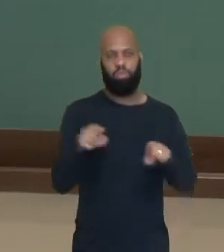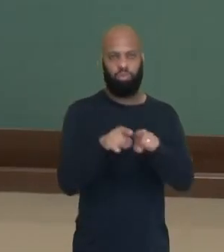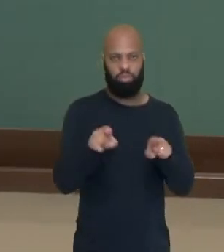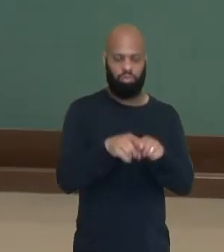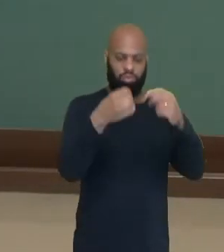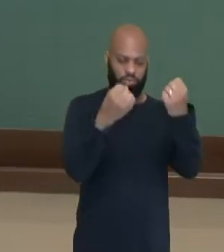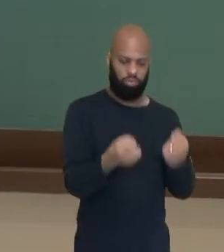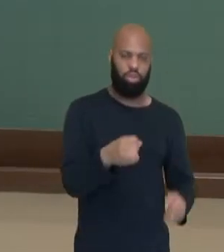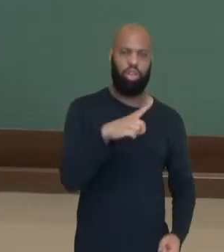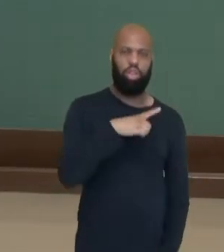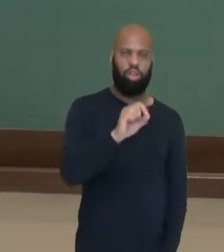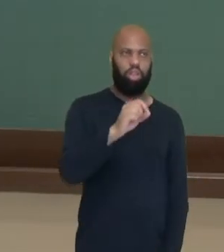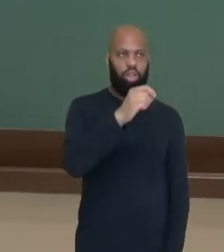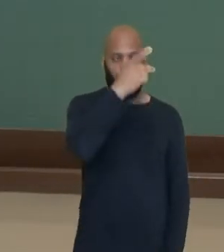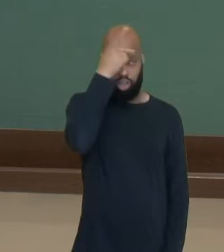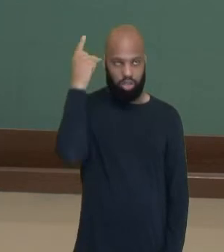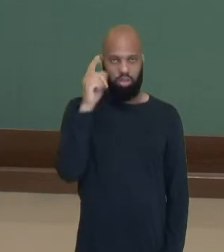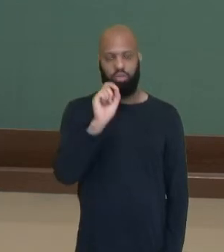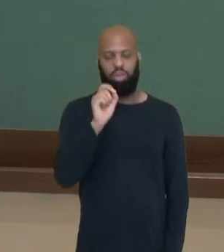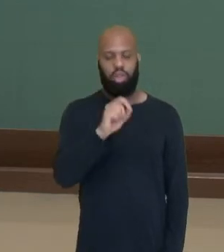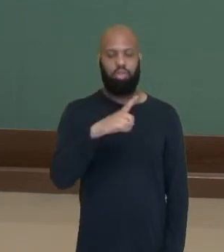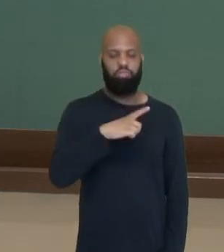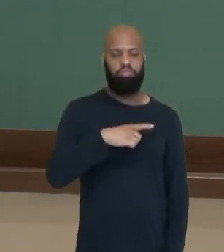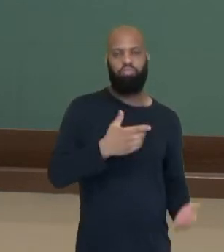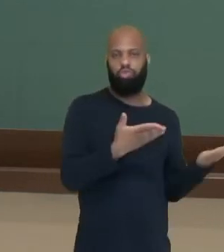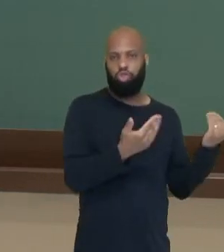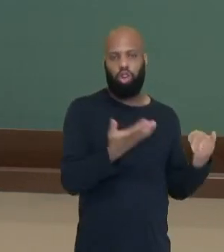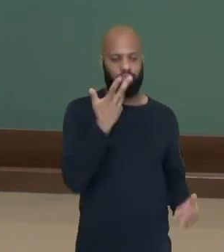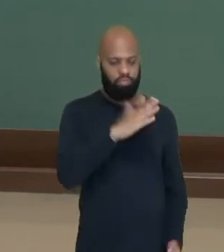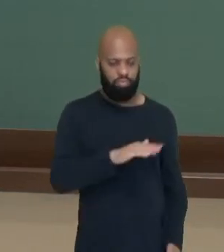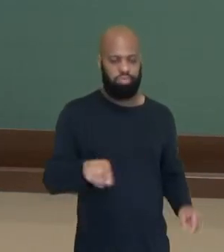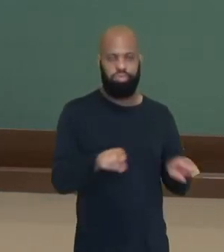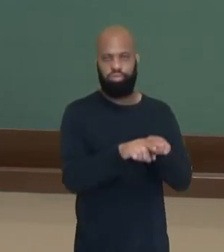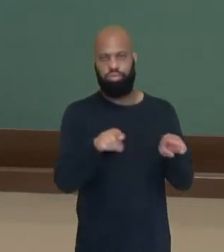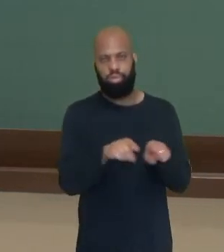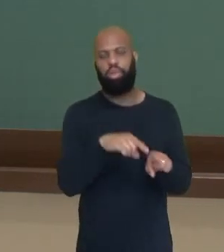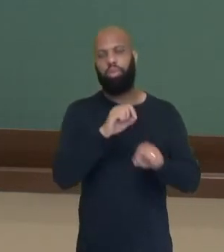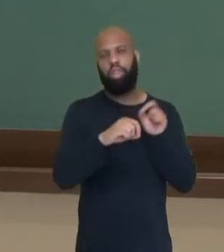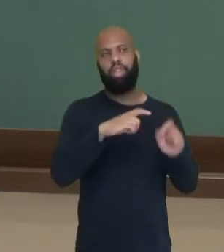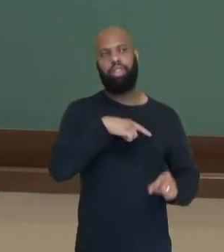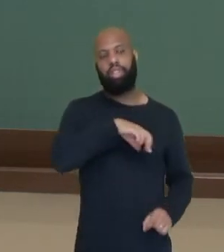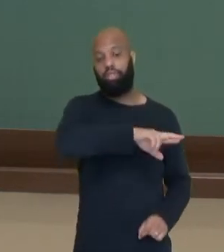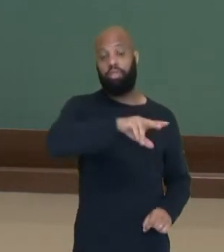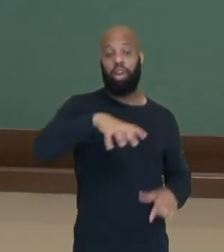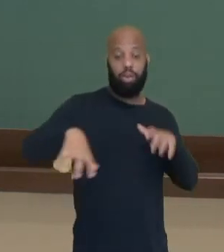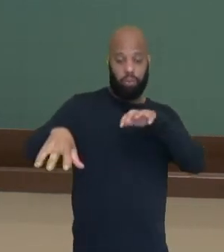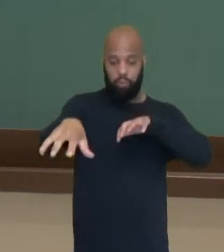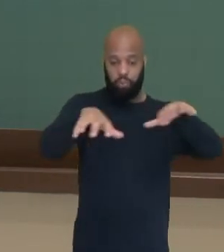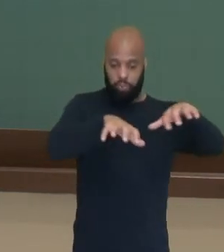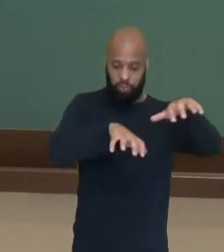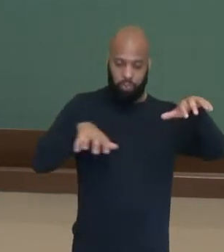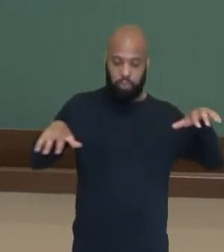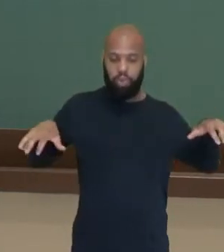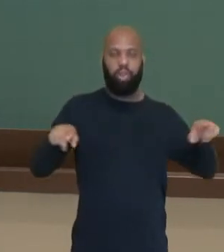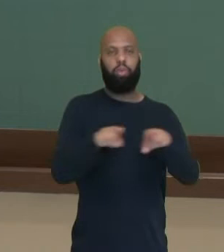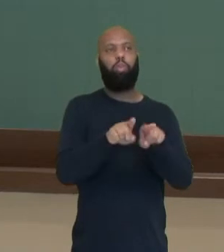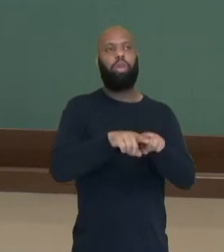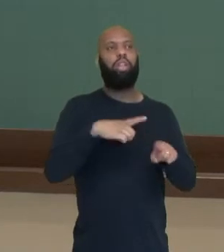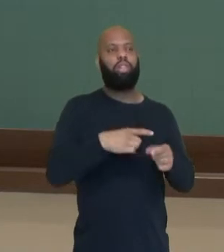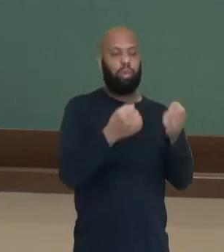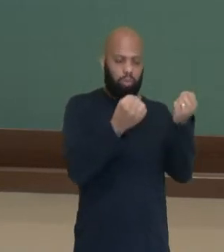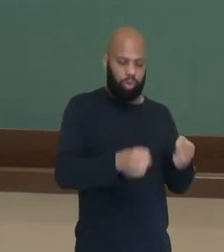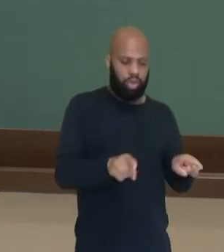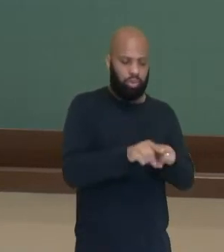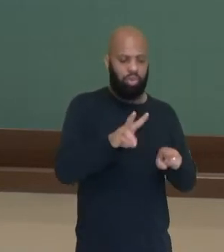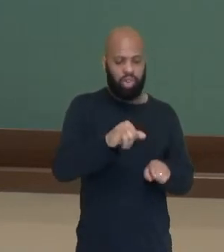os menores ali, aquelas categorias mirim, infantil, infanto-juvenil, enfim, essas categorias, além da divisão por peso,